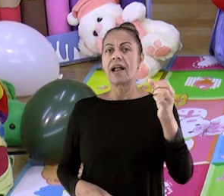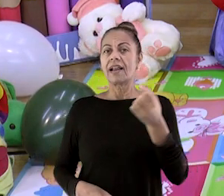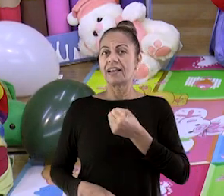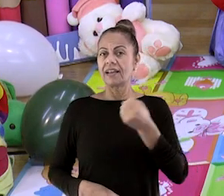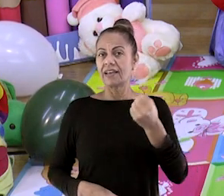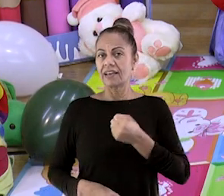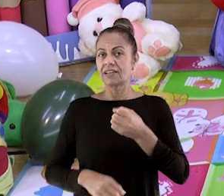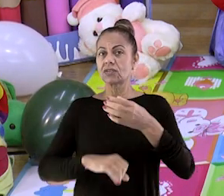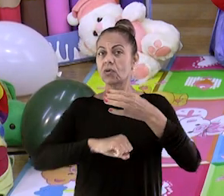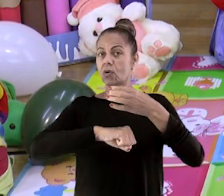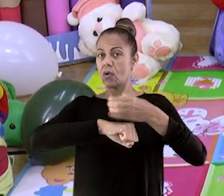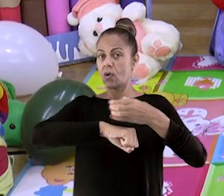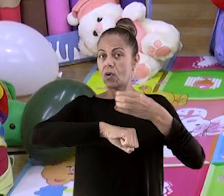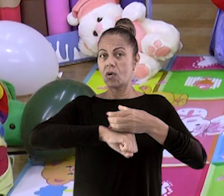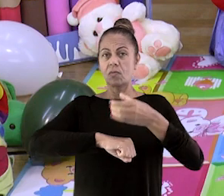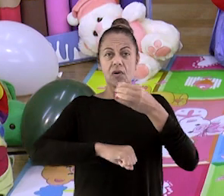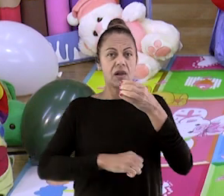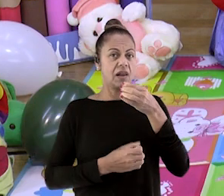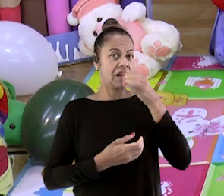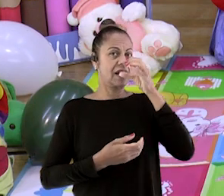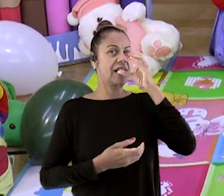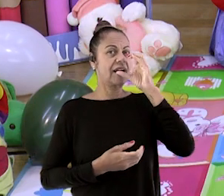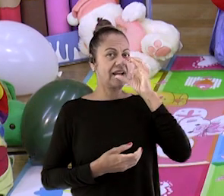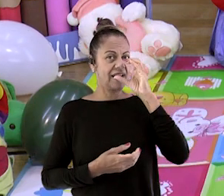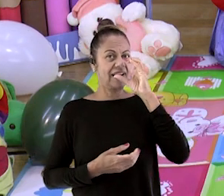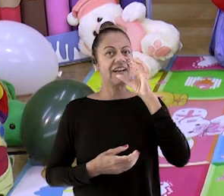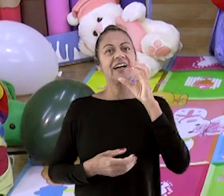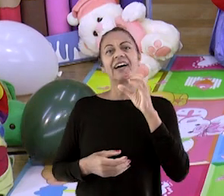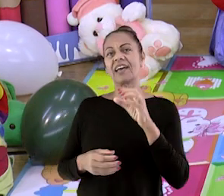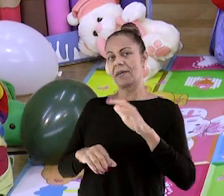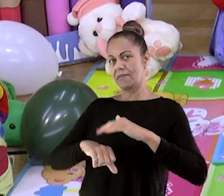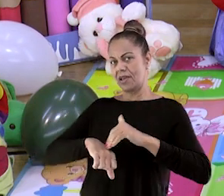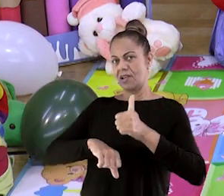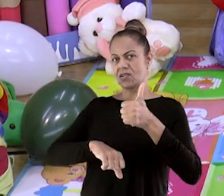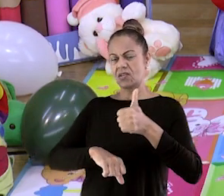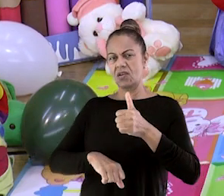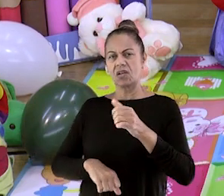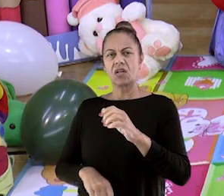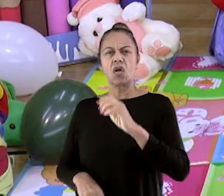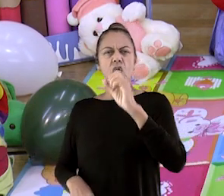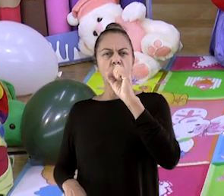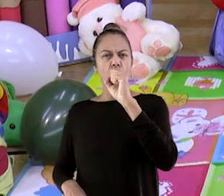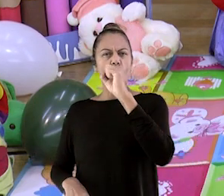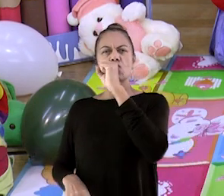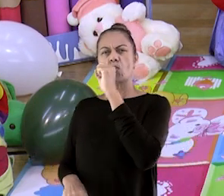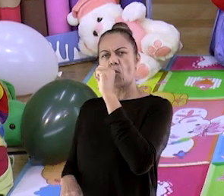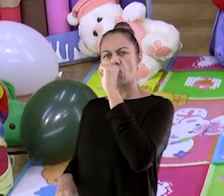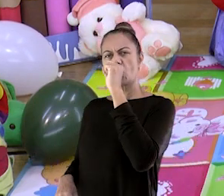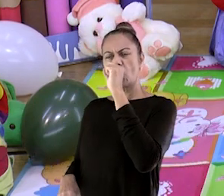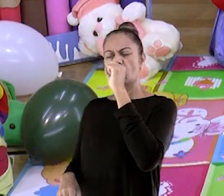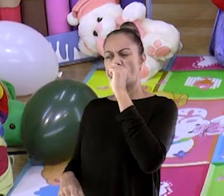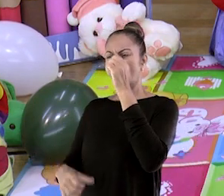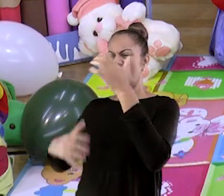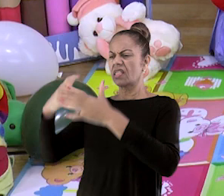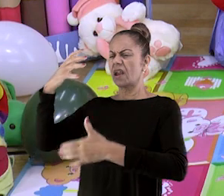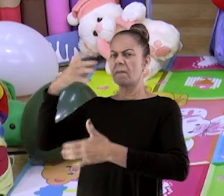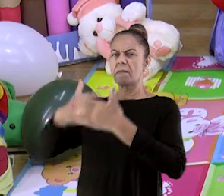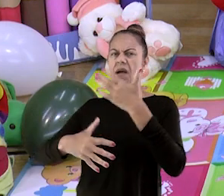no copo assim ajuda eu falar melhor ficar tomando mamadeira